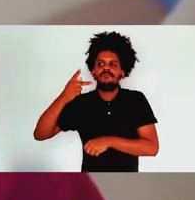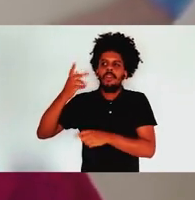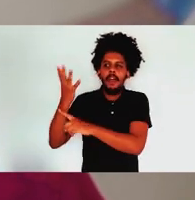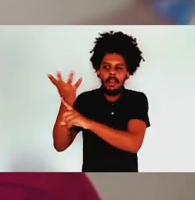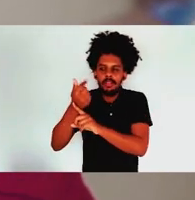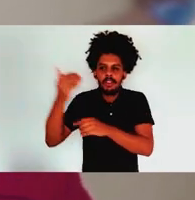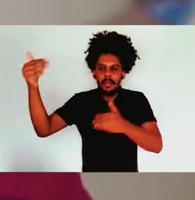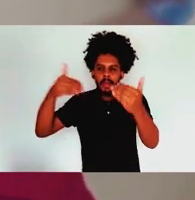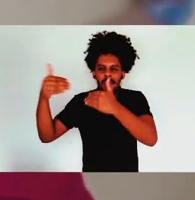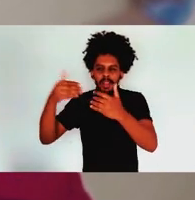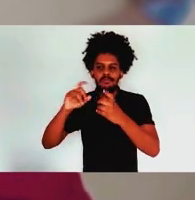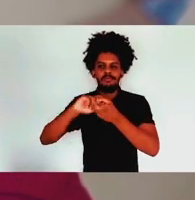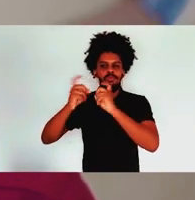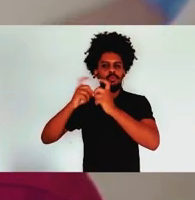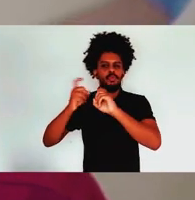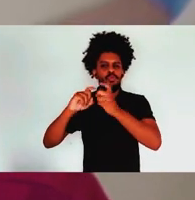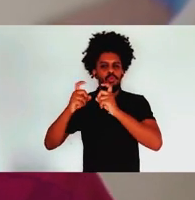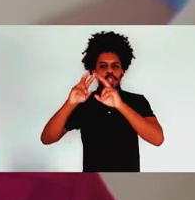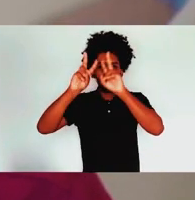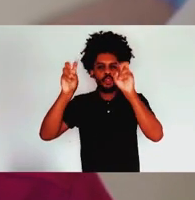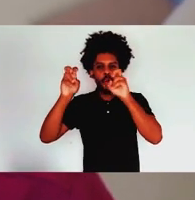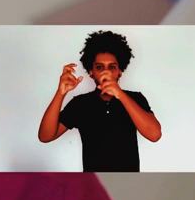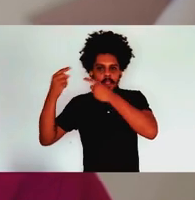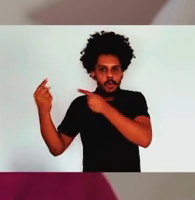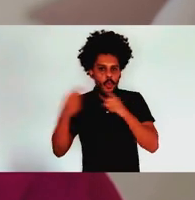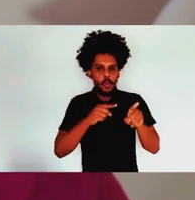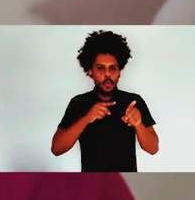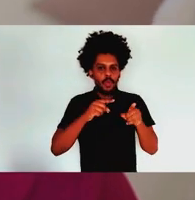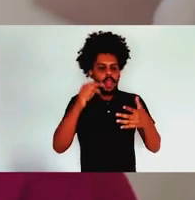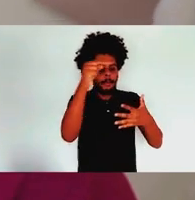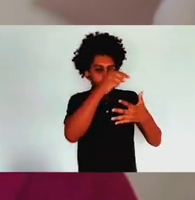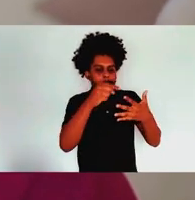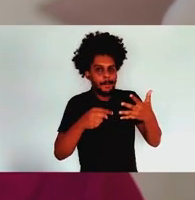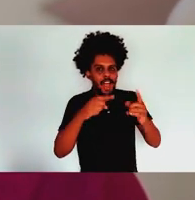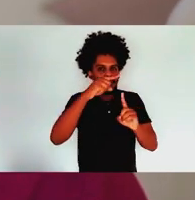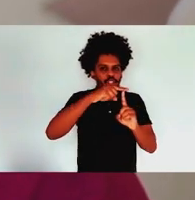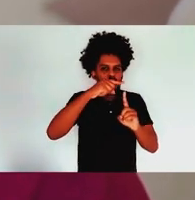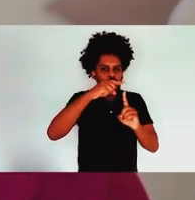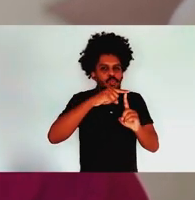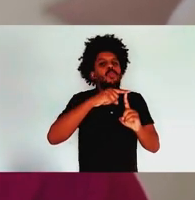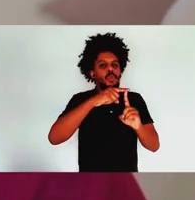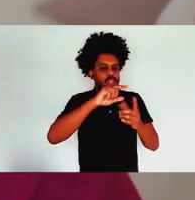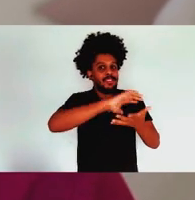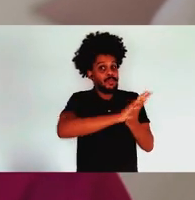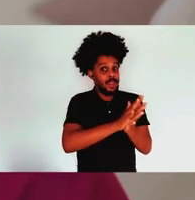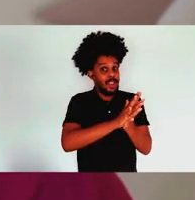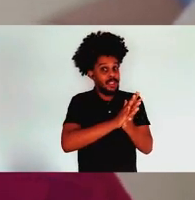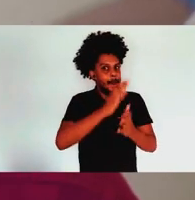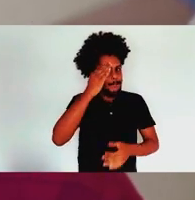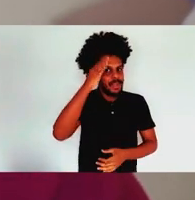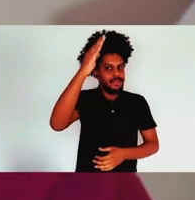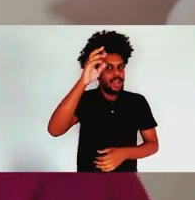que pensaram de uma forma para combater diversos tipos de discriminação, inclusive